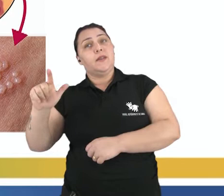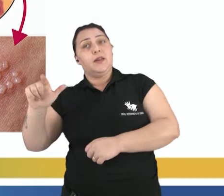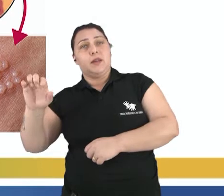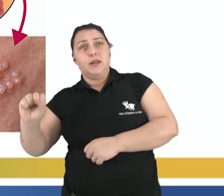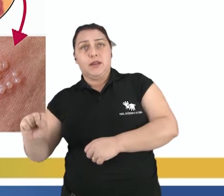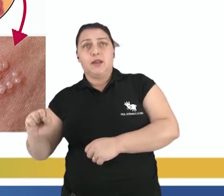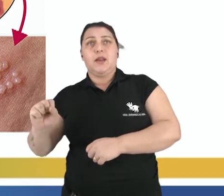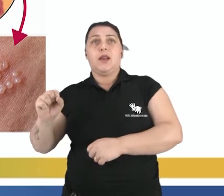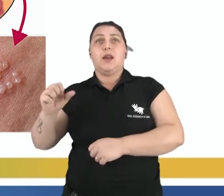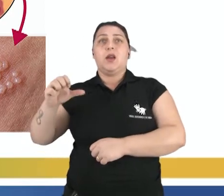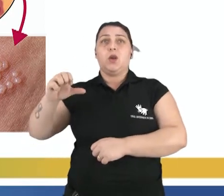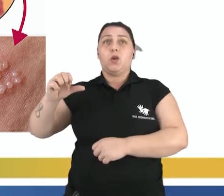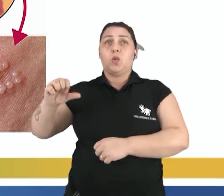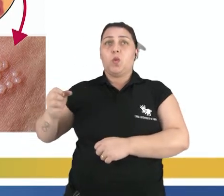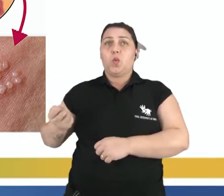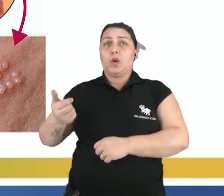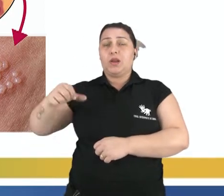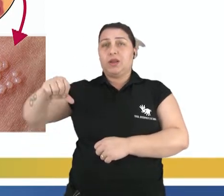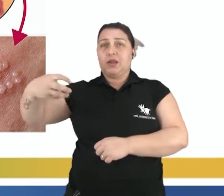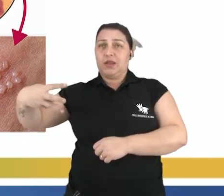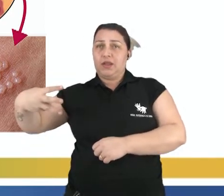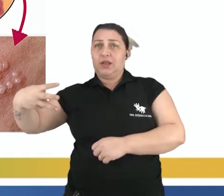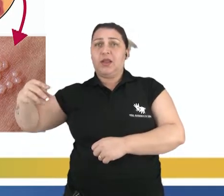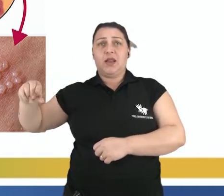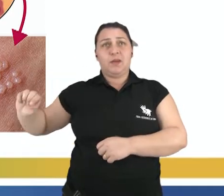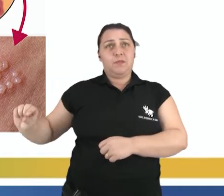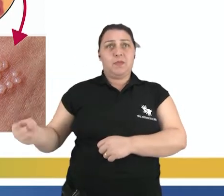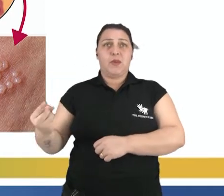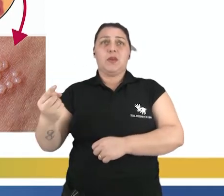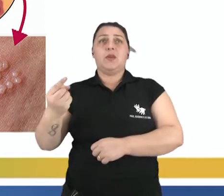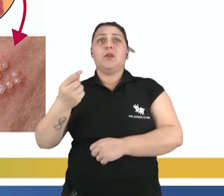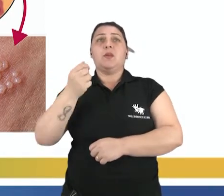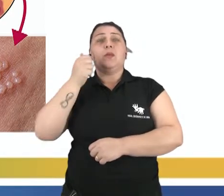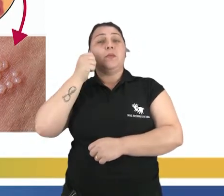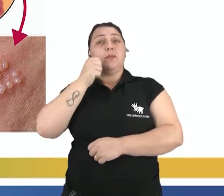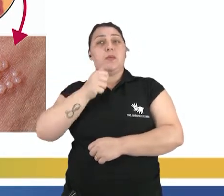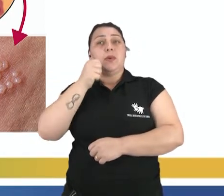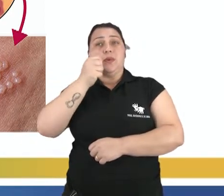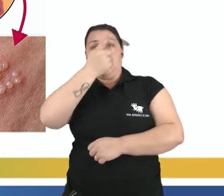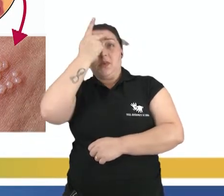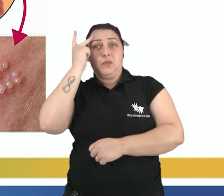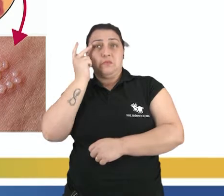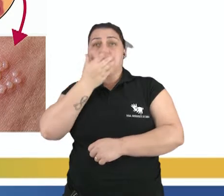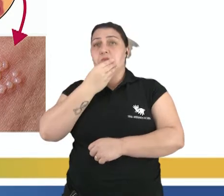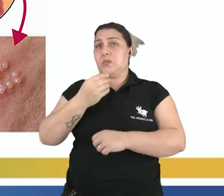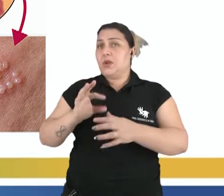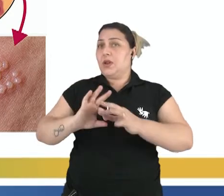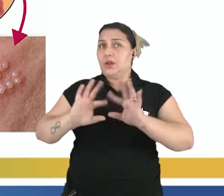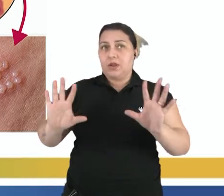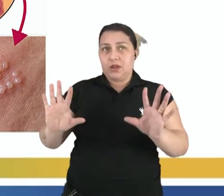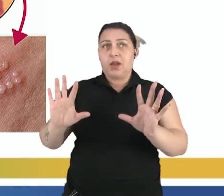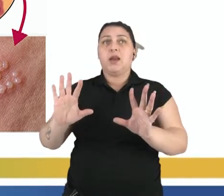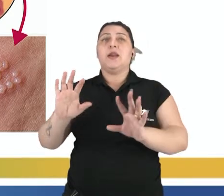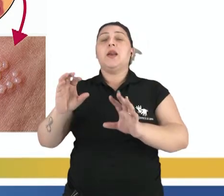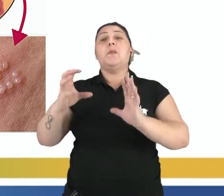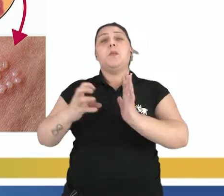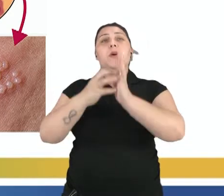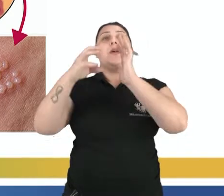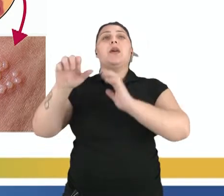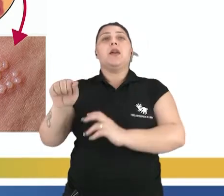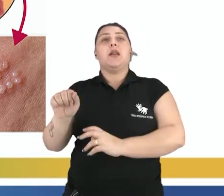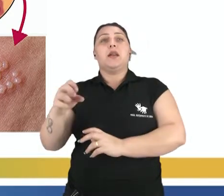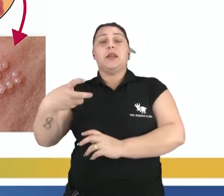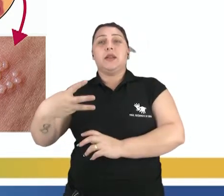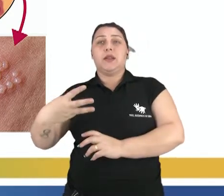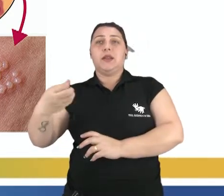pessoas por sífilis e em torno de 36 mil pessoas por AIDS. Então, como vocês podem ver, são muitas pessoas